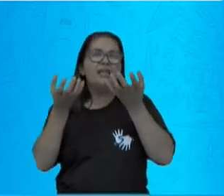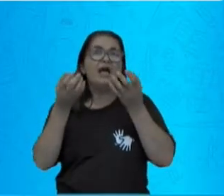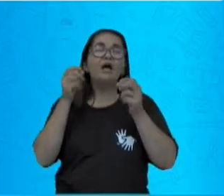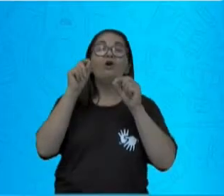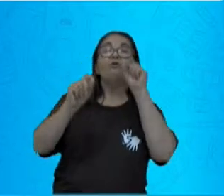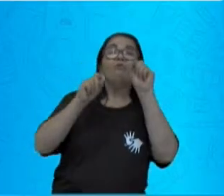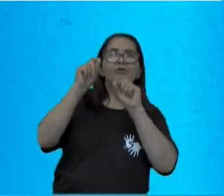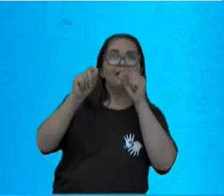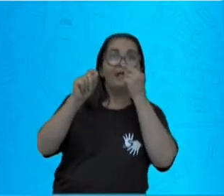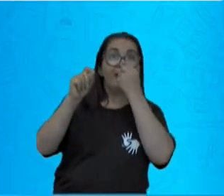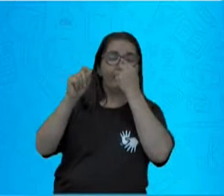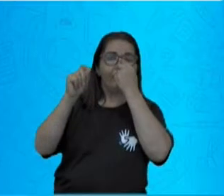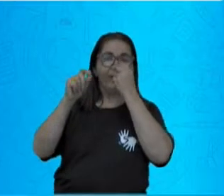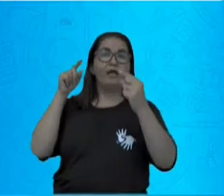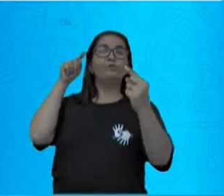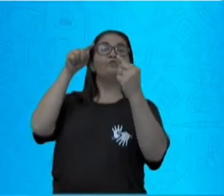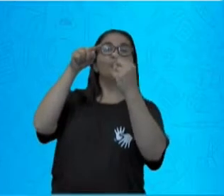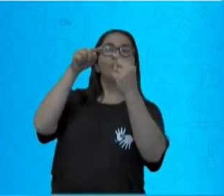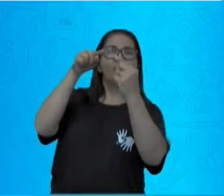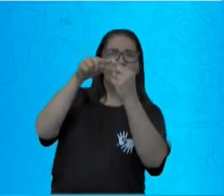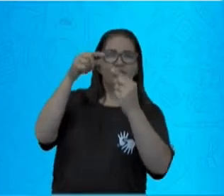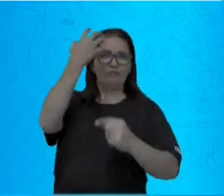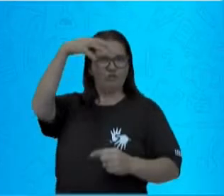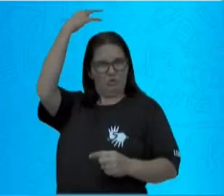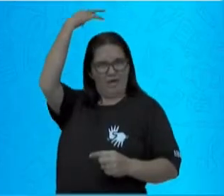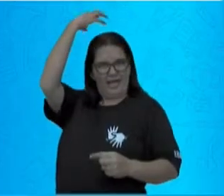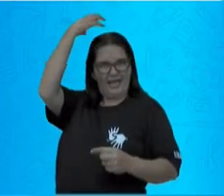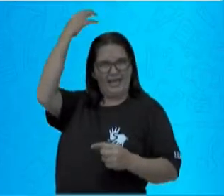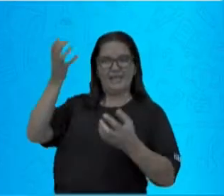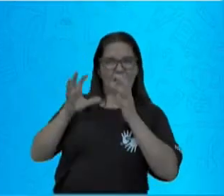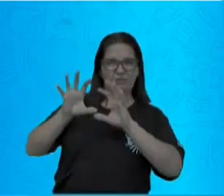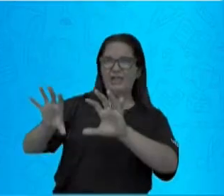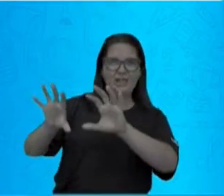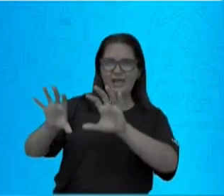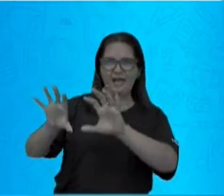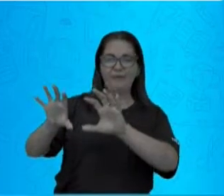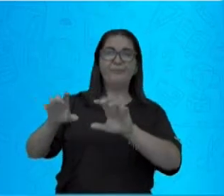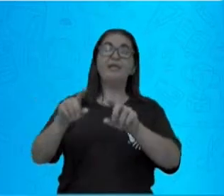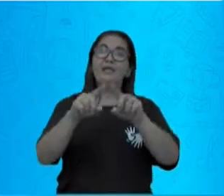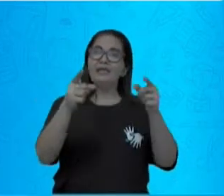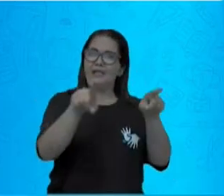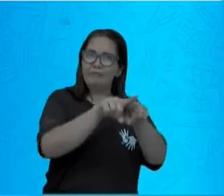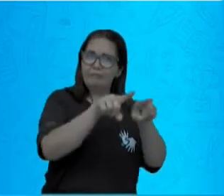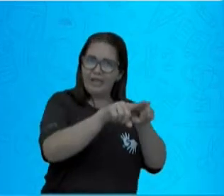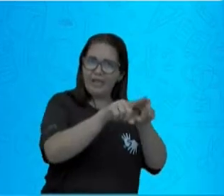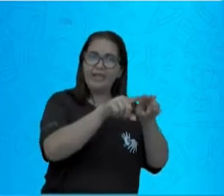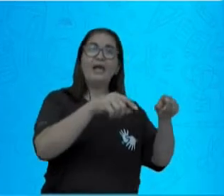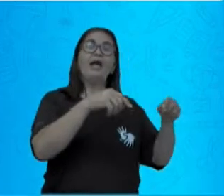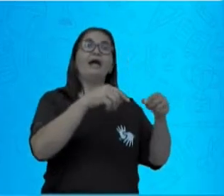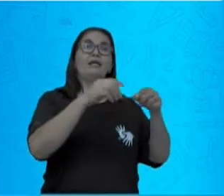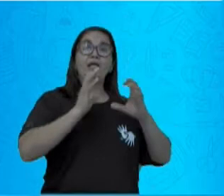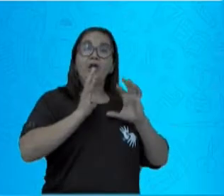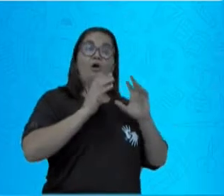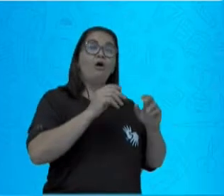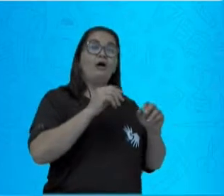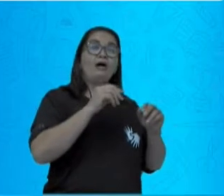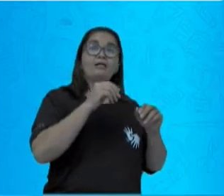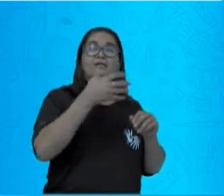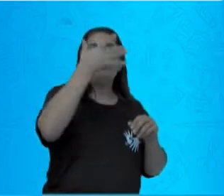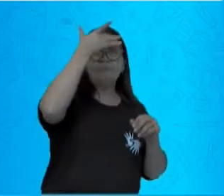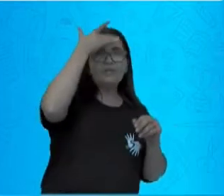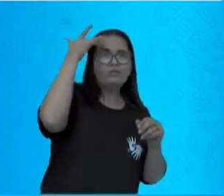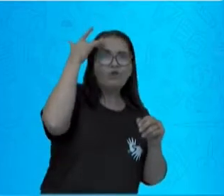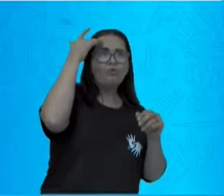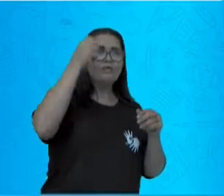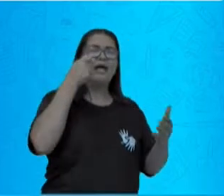com as lutas entre anglicanos, que são os monarcas, e os puritanos, que representados pelos burgueses,